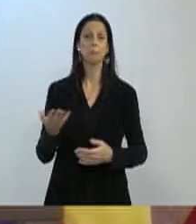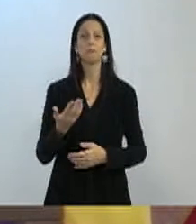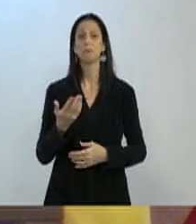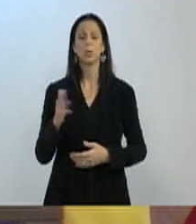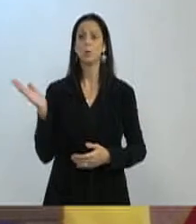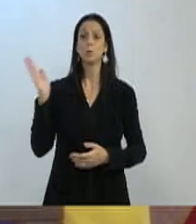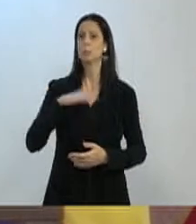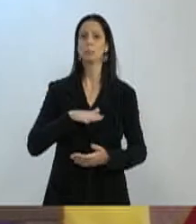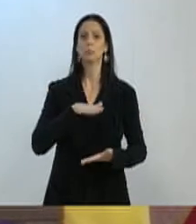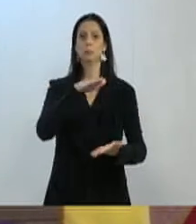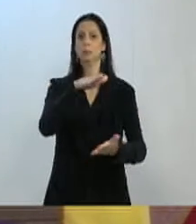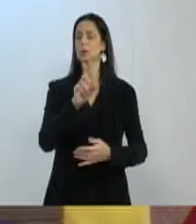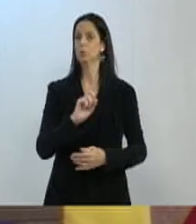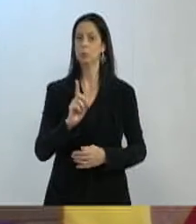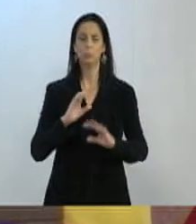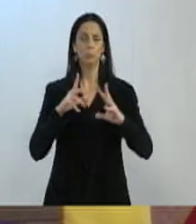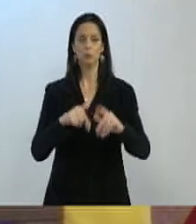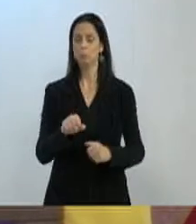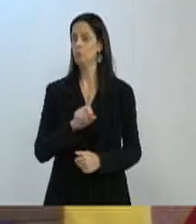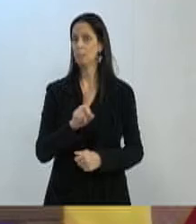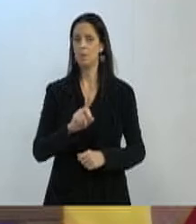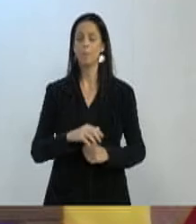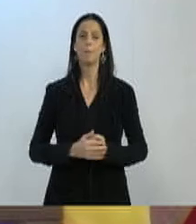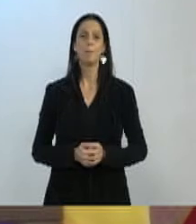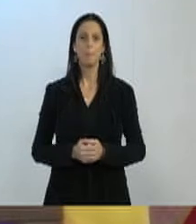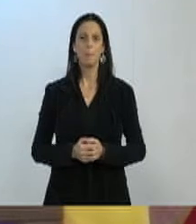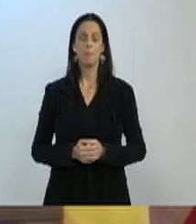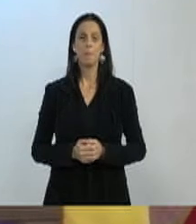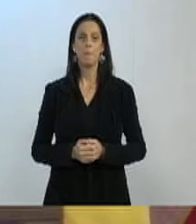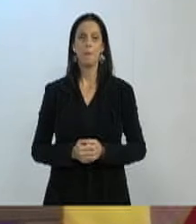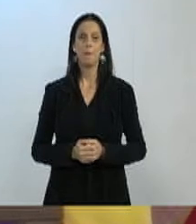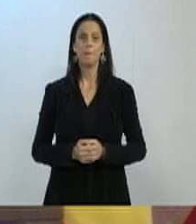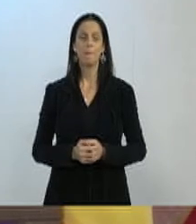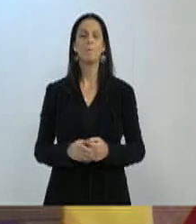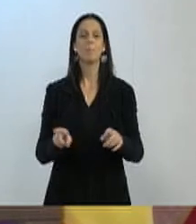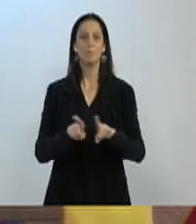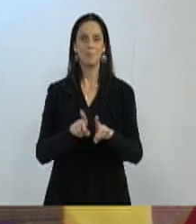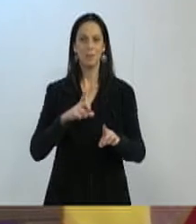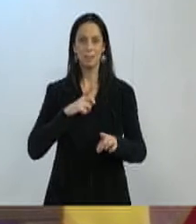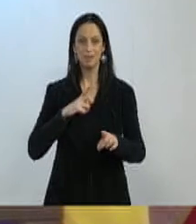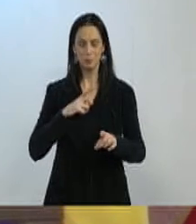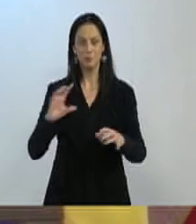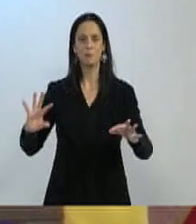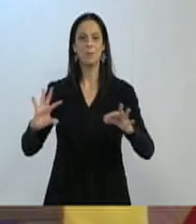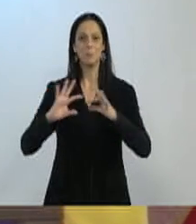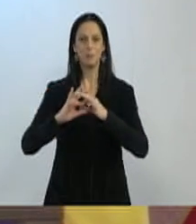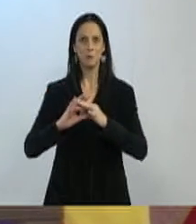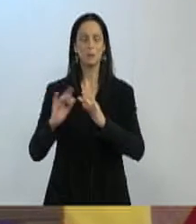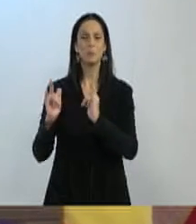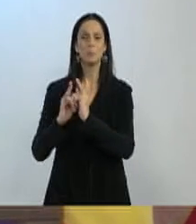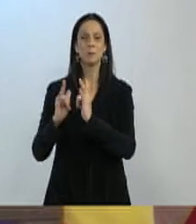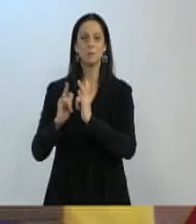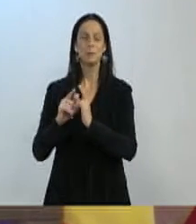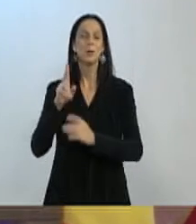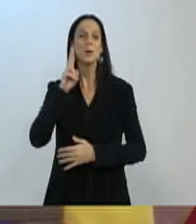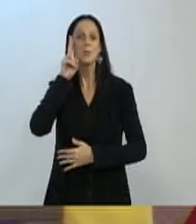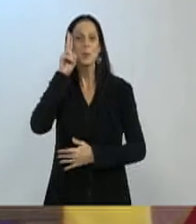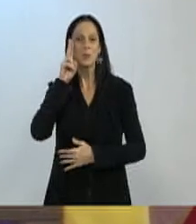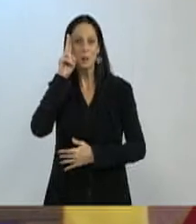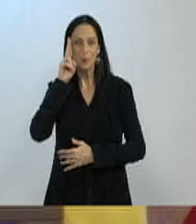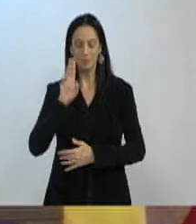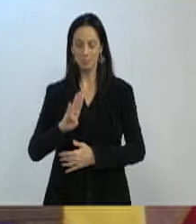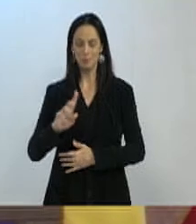comigo. E eu contei, assim, com a parceria do Instituto Histórico de Blumenau, do qual eu sou